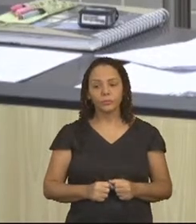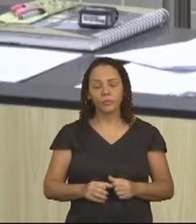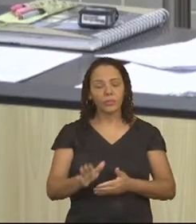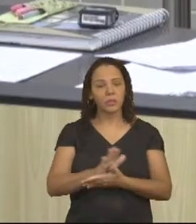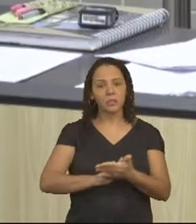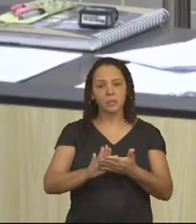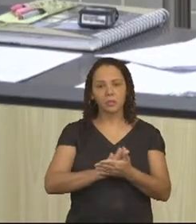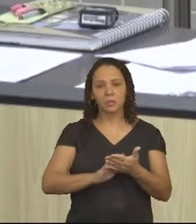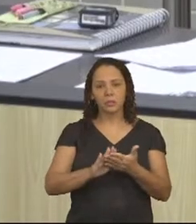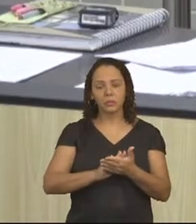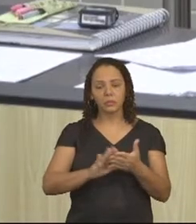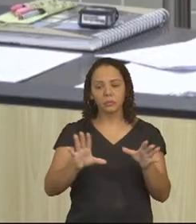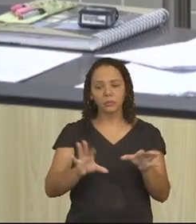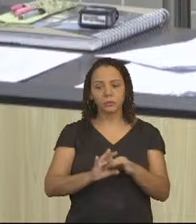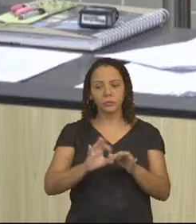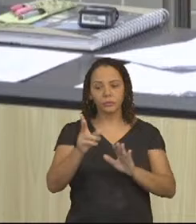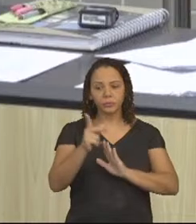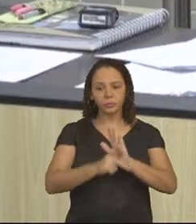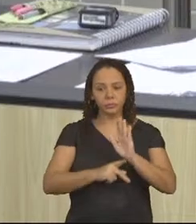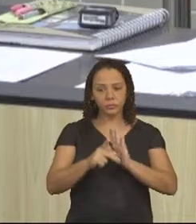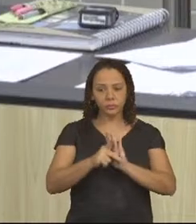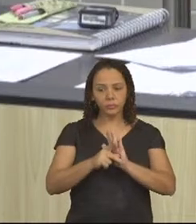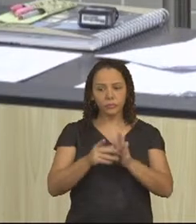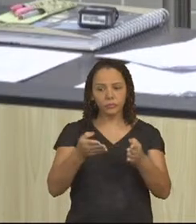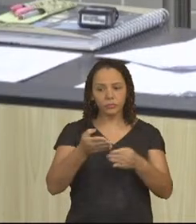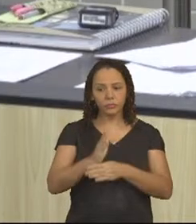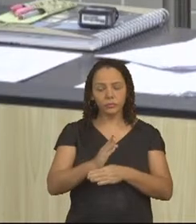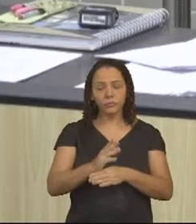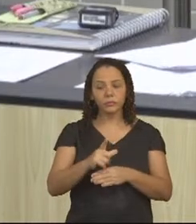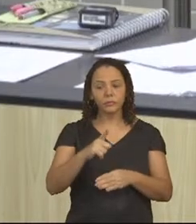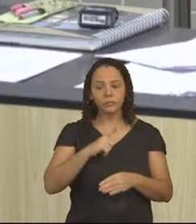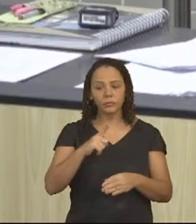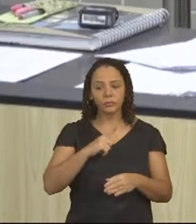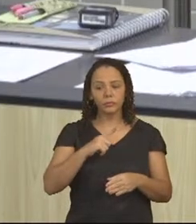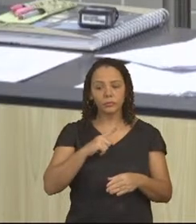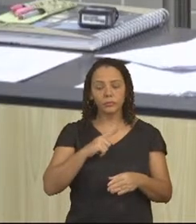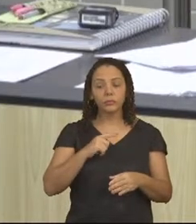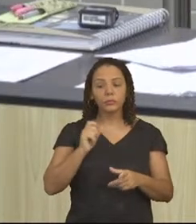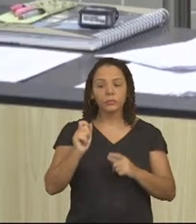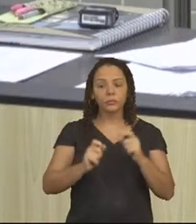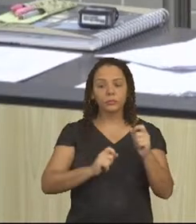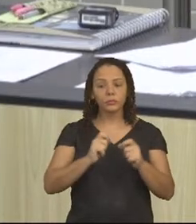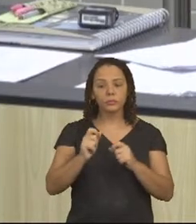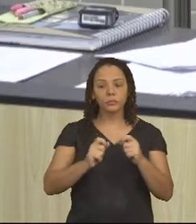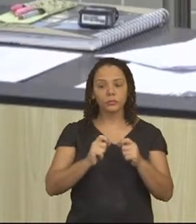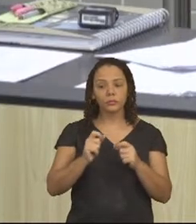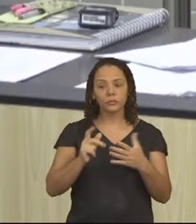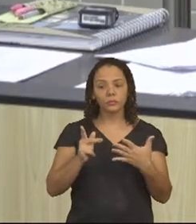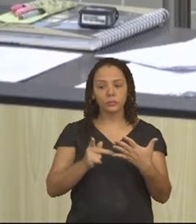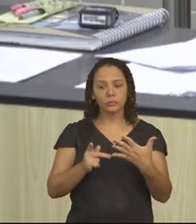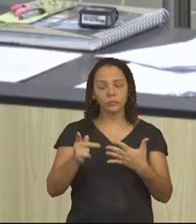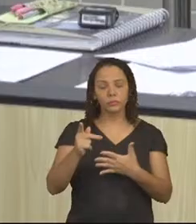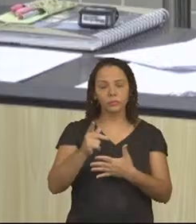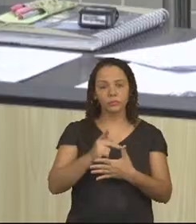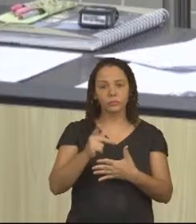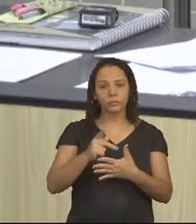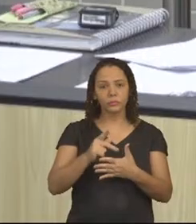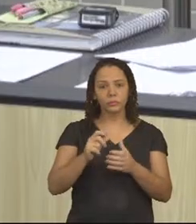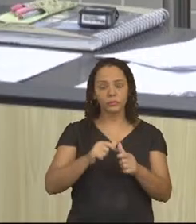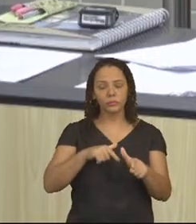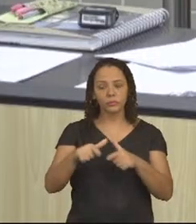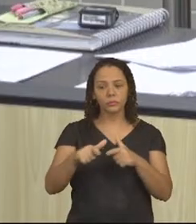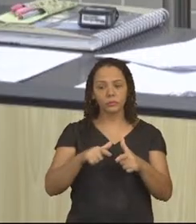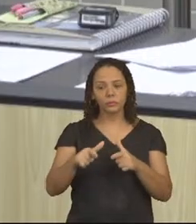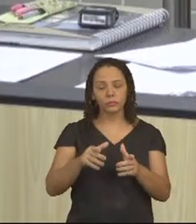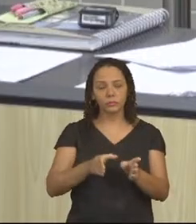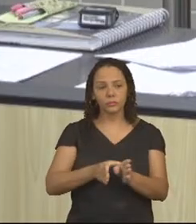atividades previamente aprovados, para que possam ser promovidas ações priorizadas pelos conselhos.